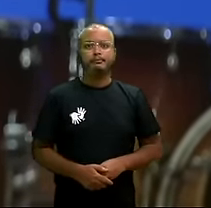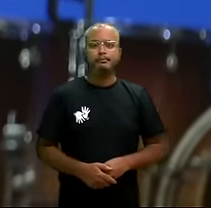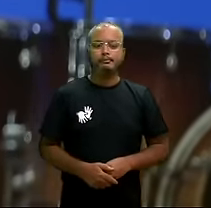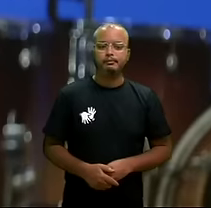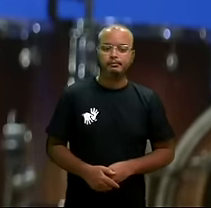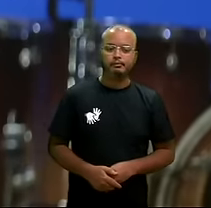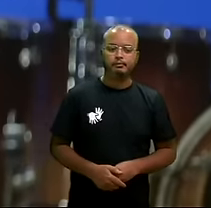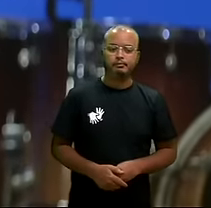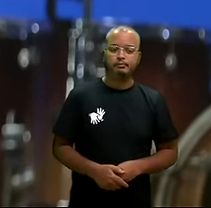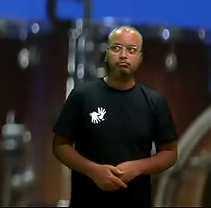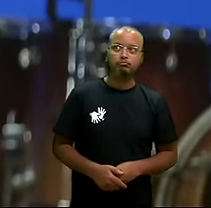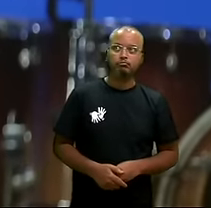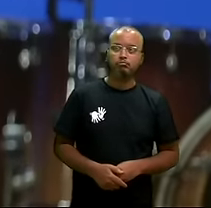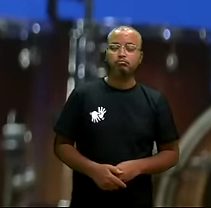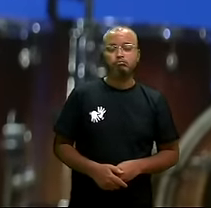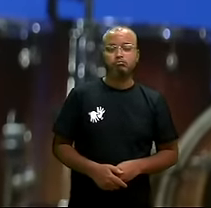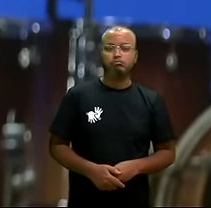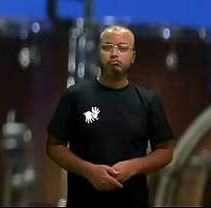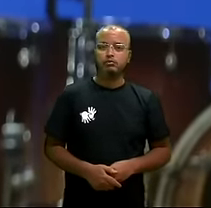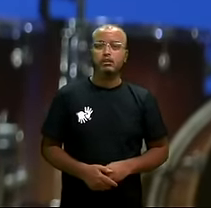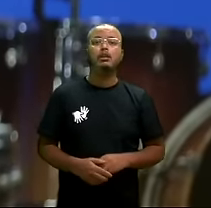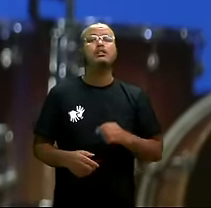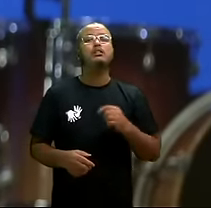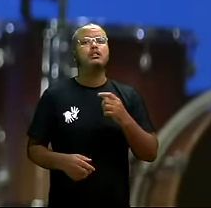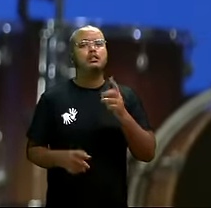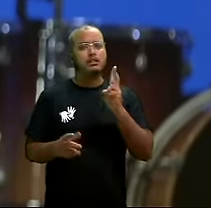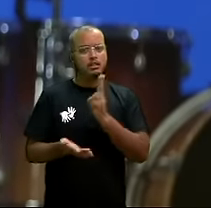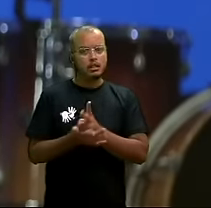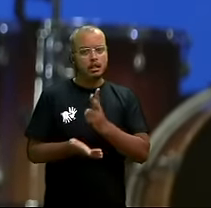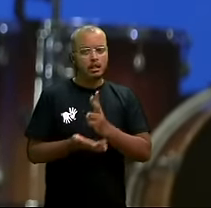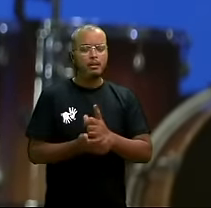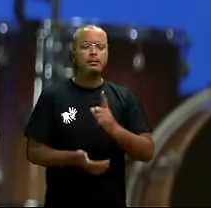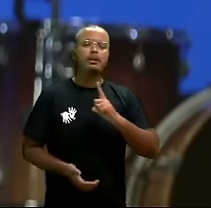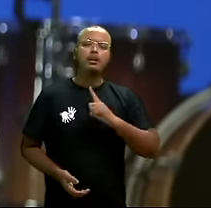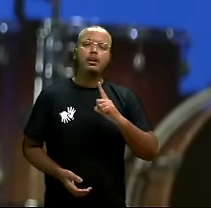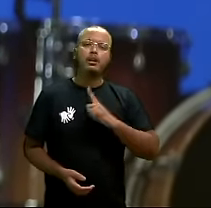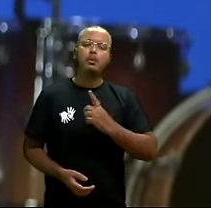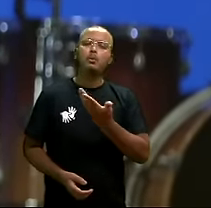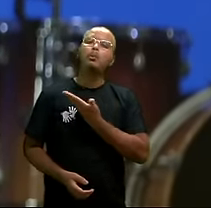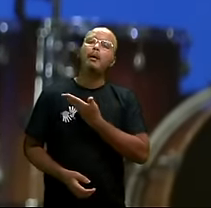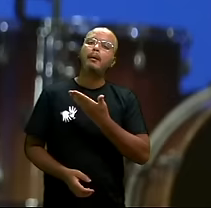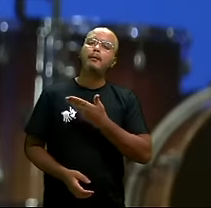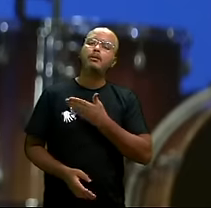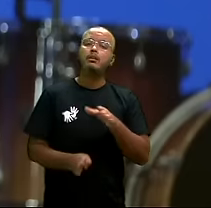lindão, lindona. Sempre vai ter um amigo bem intencionado.